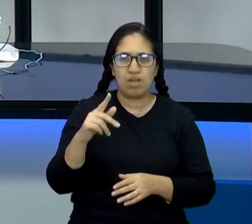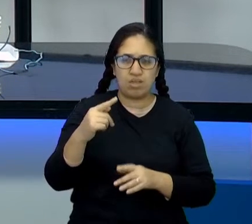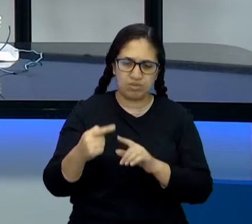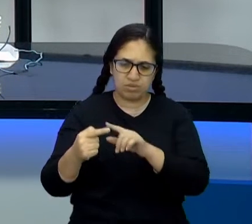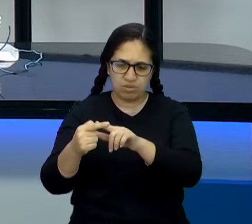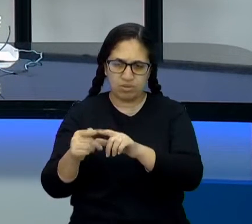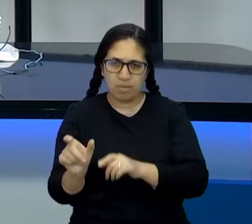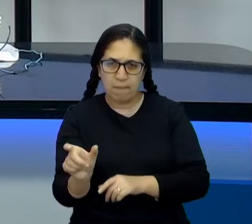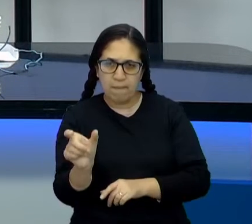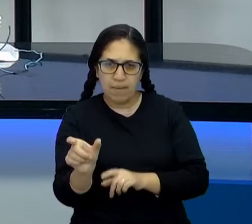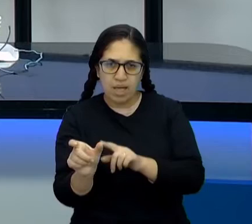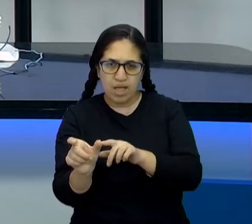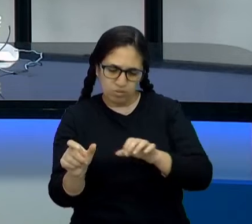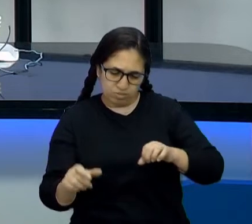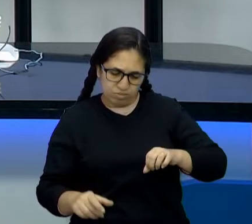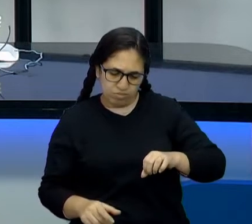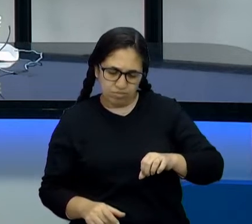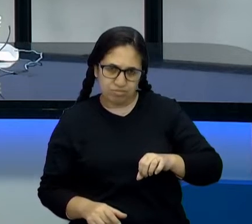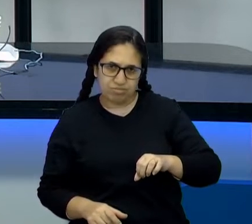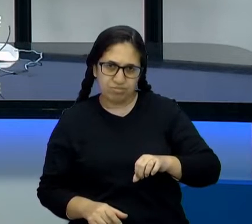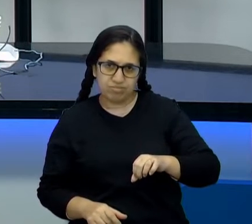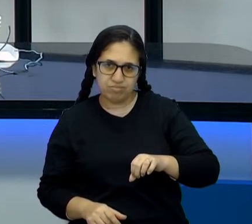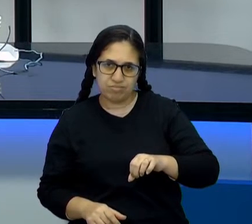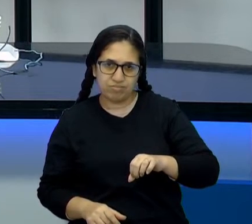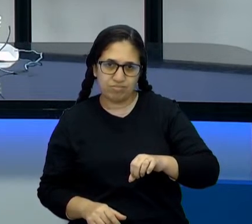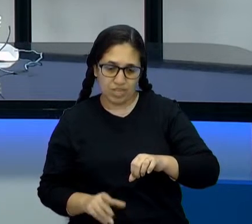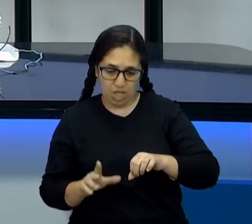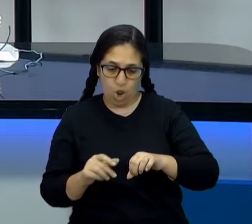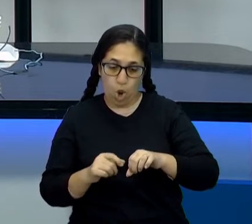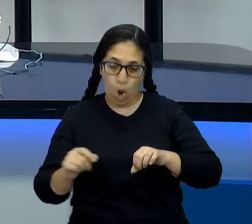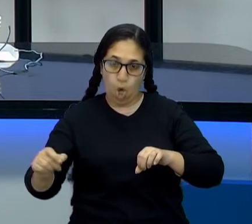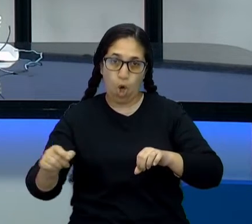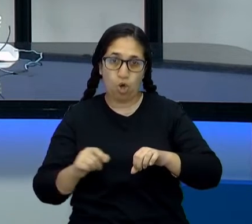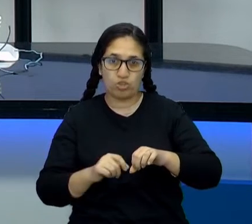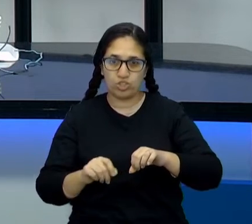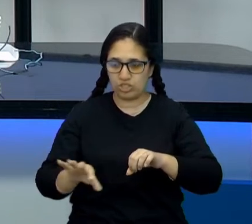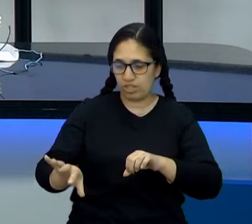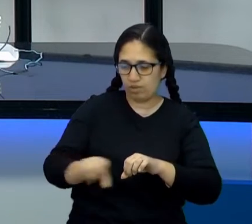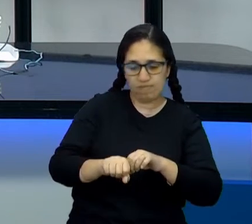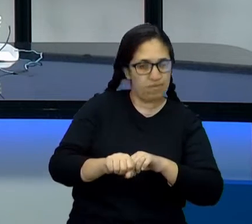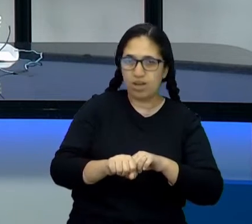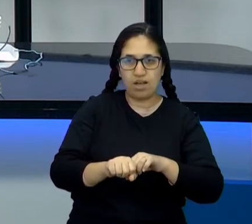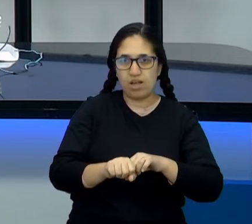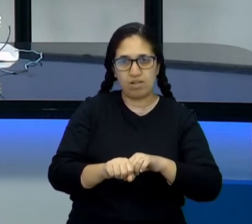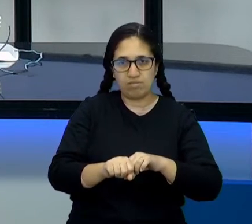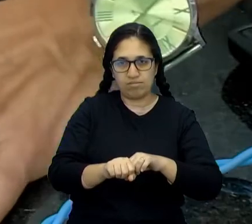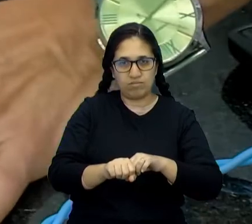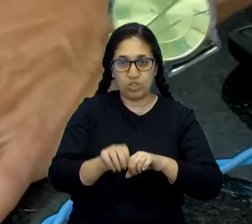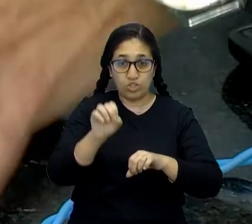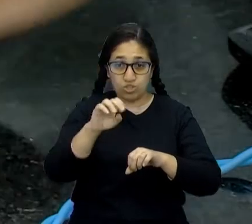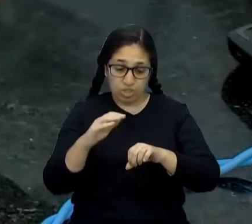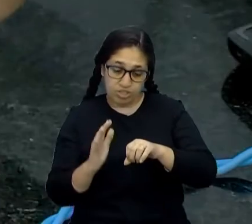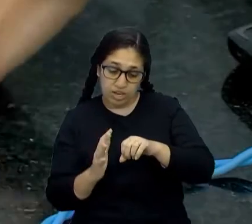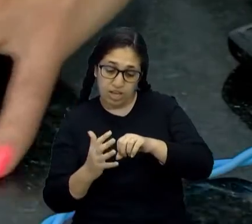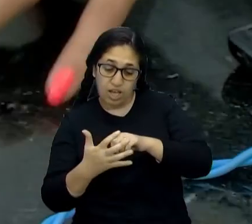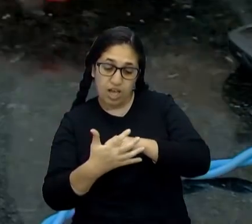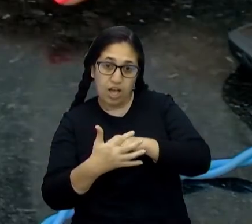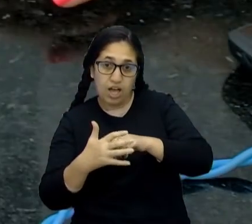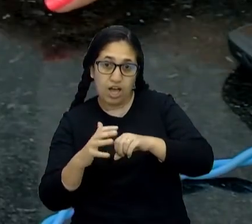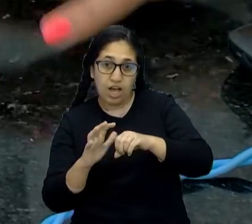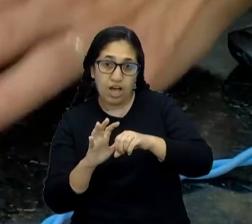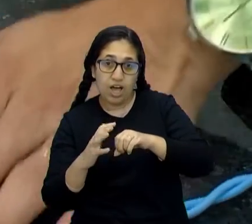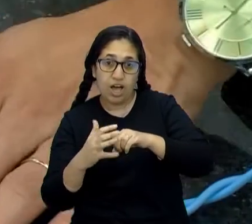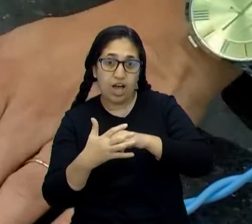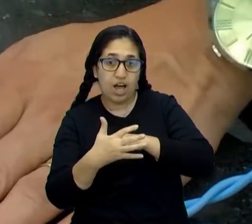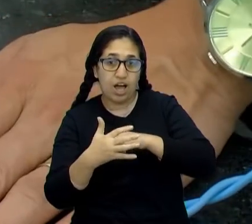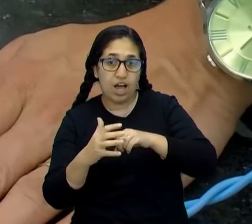prego e eu aproximo o ímã. Mesmo que ele esteja longe, ele não vai pegar, a menos que ele entre no campo. O campo é a região em torno